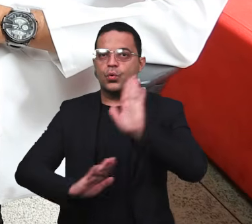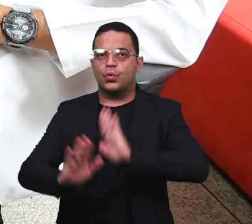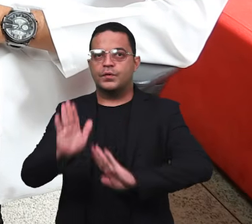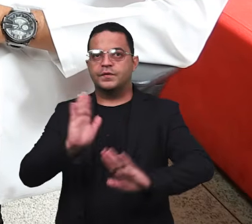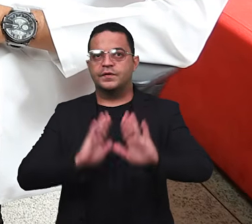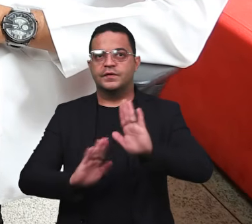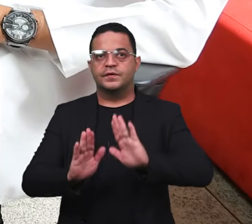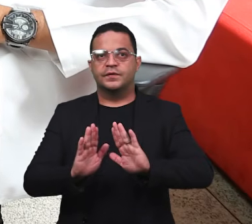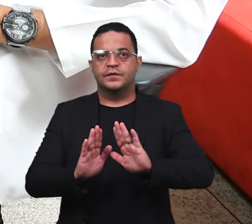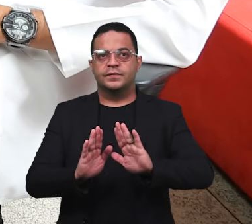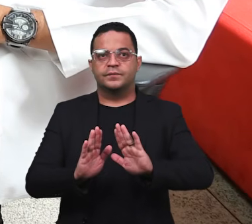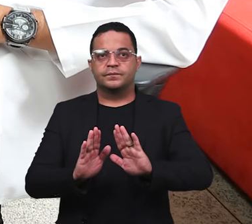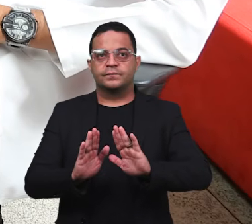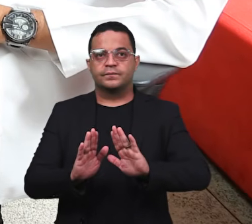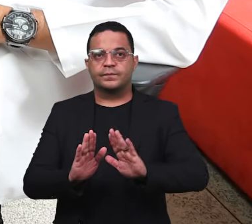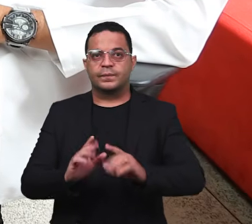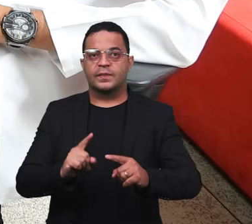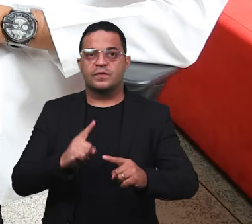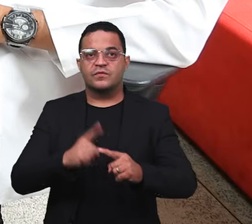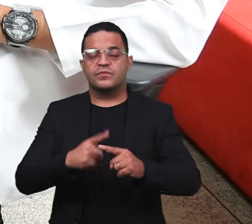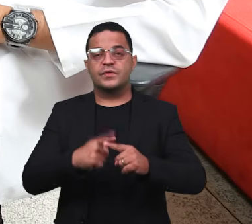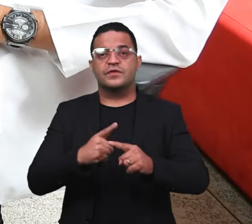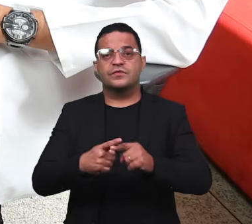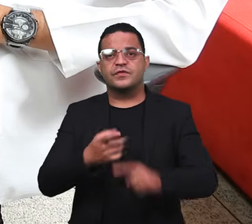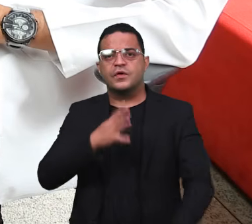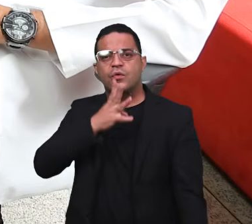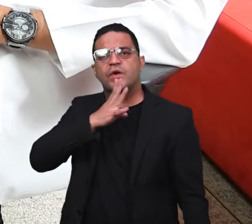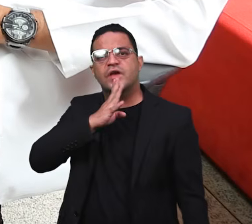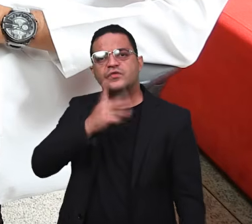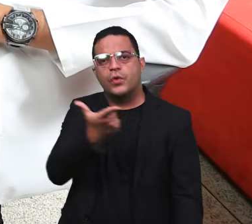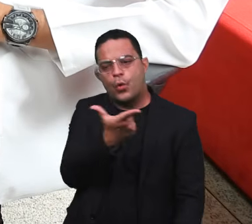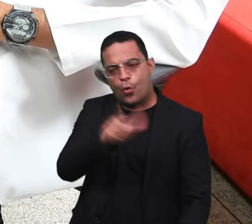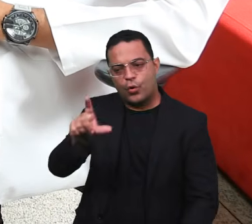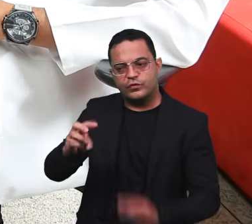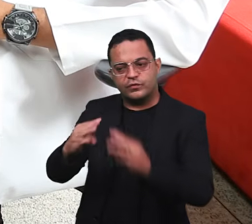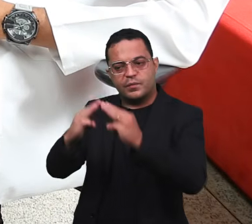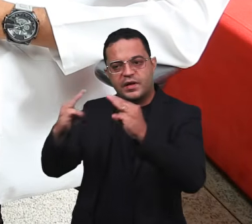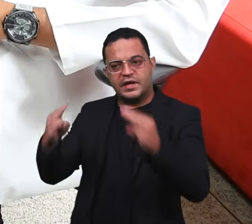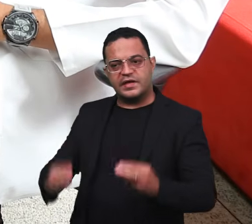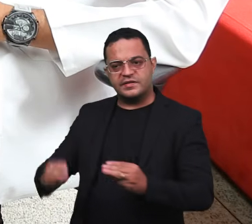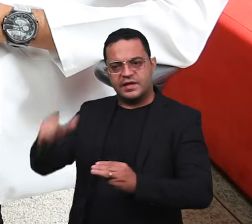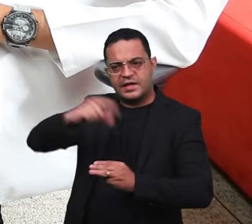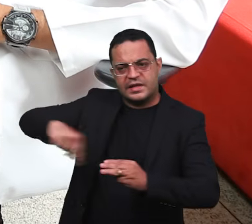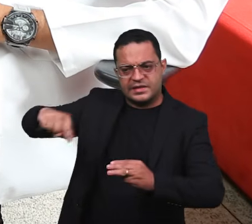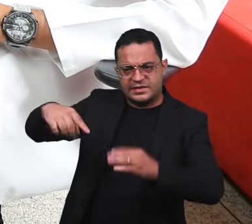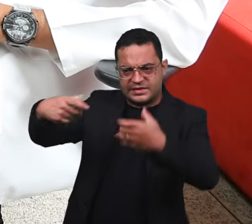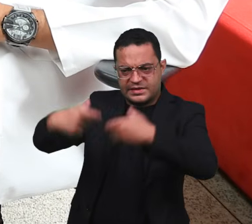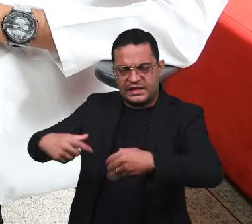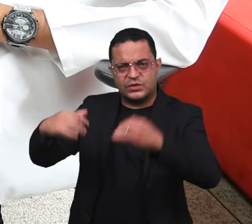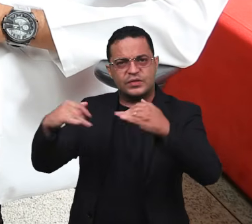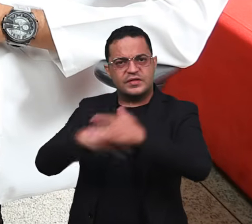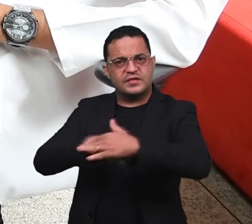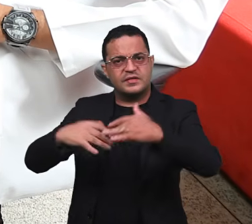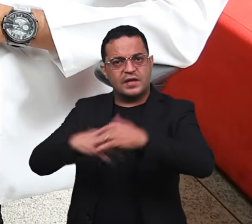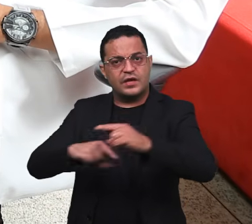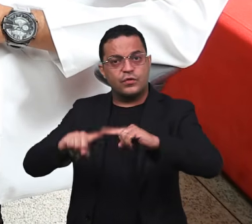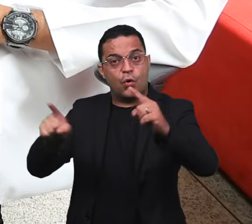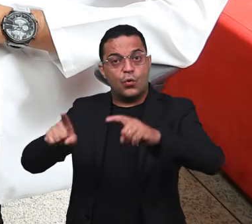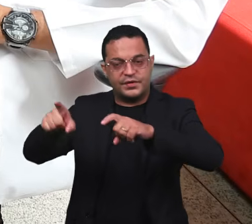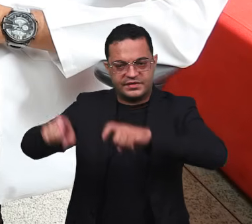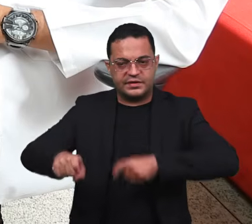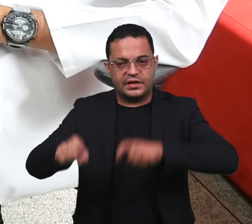né? Você que nos assiste e que frequenta outros Manaíns, alguns dentro da cidade, outros fora da cidade,